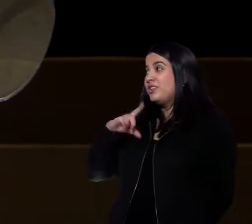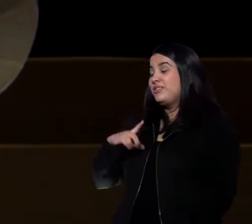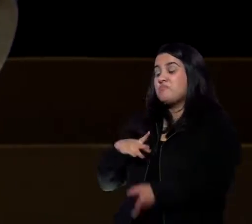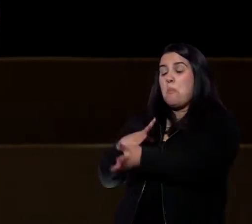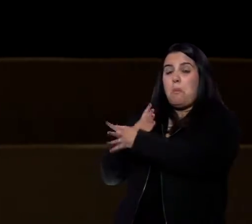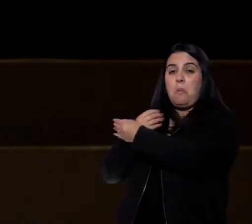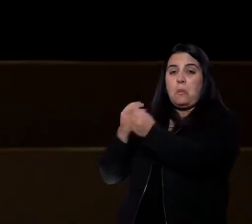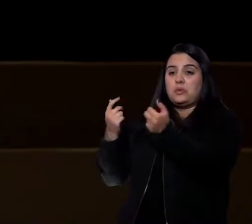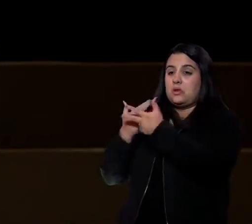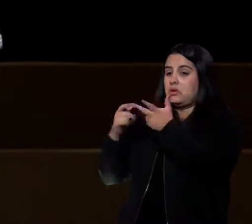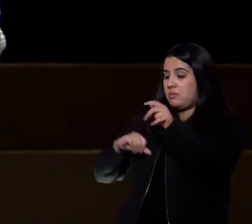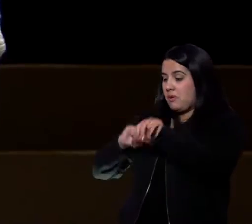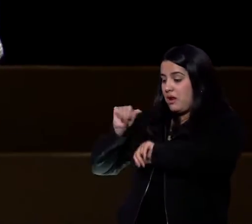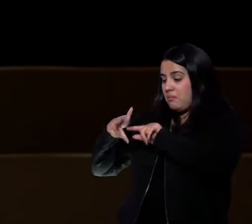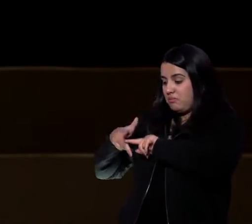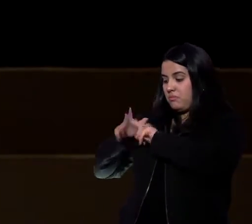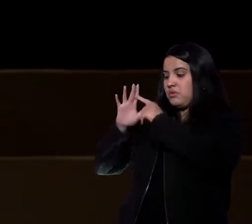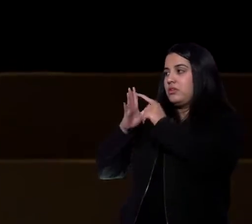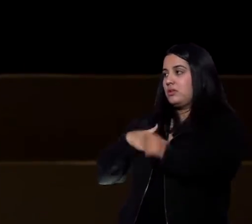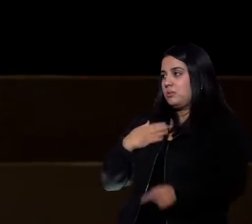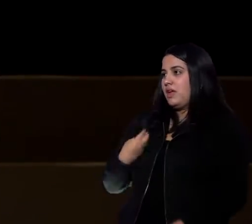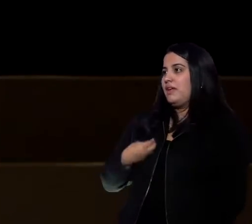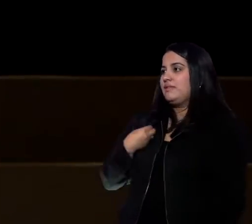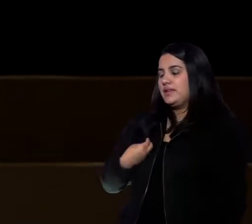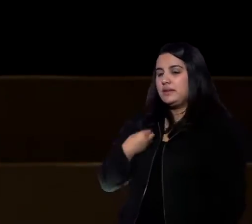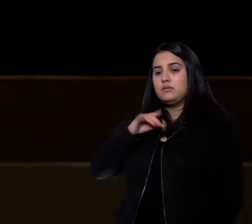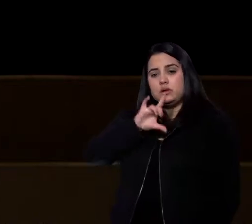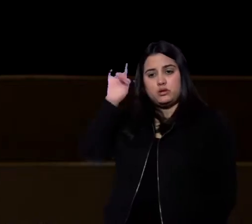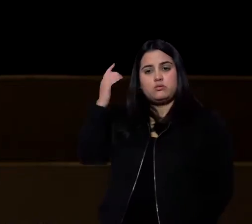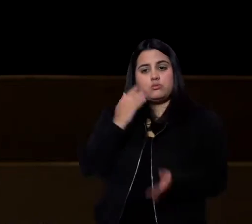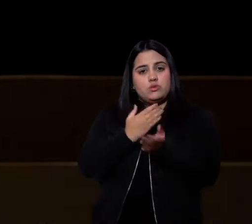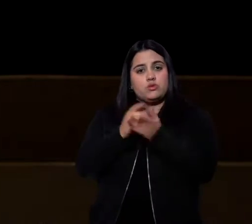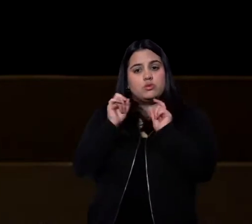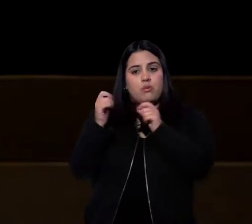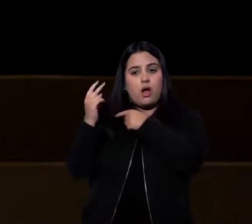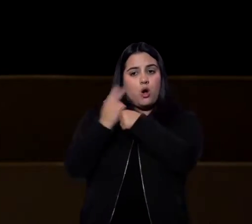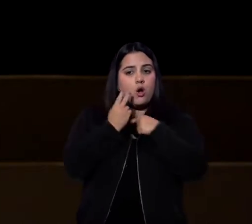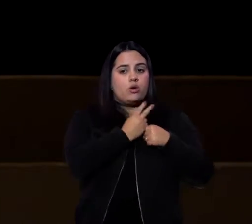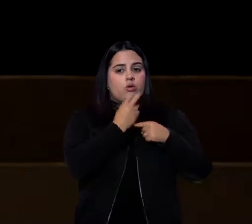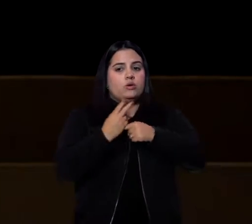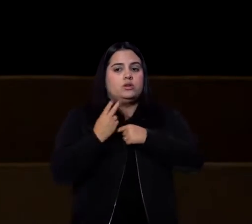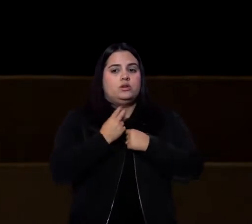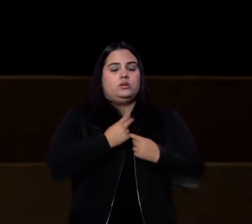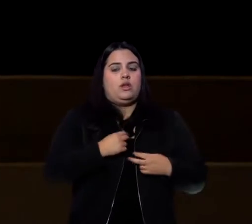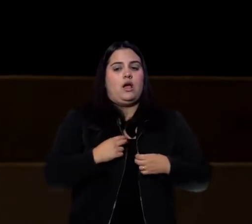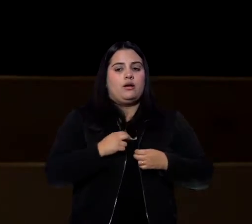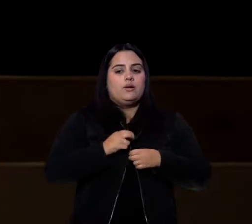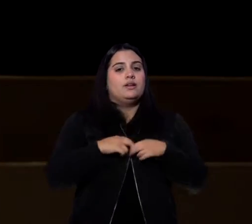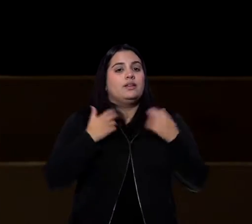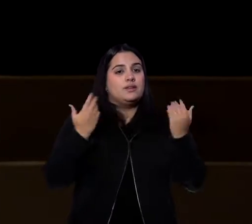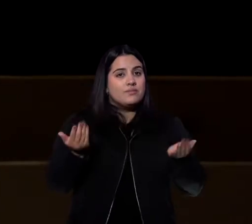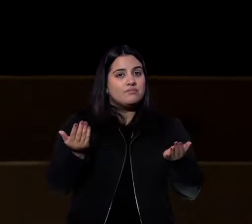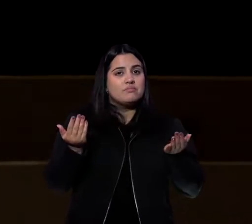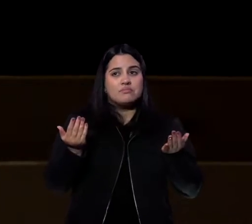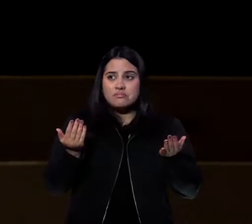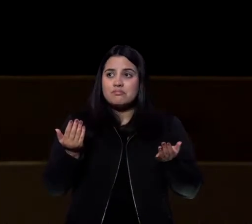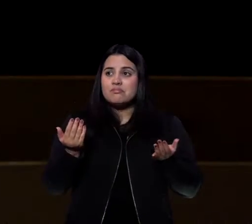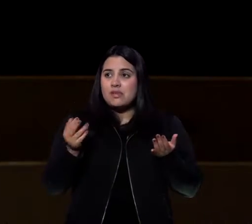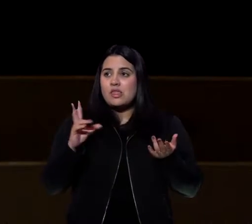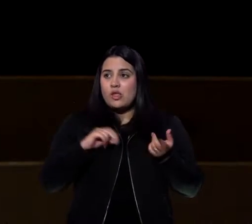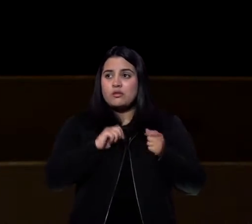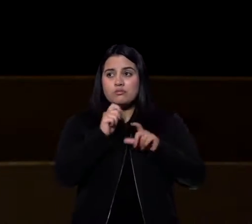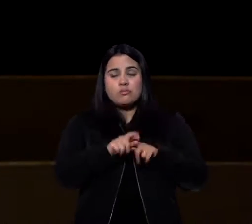E Ele começou a tratar isso no meu coração. E cara, várias vezes hoje ainda eu